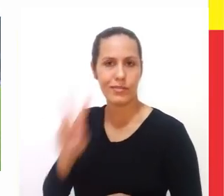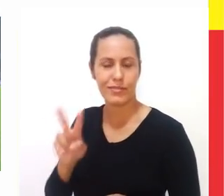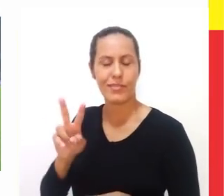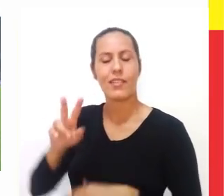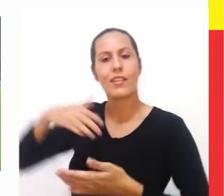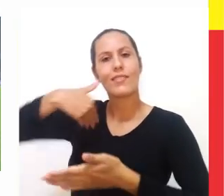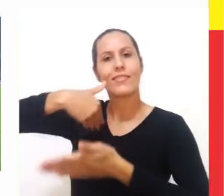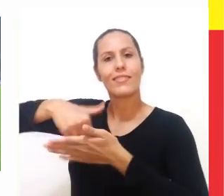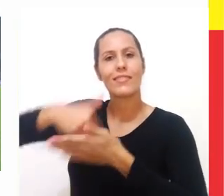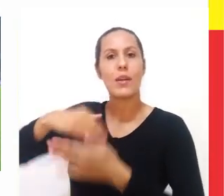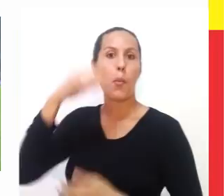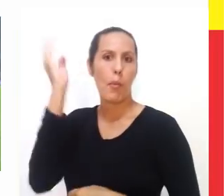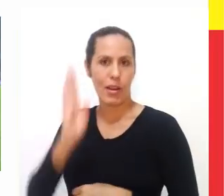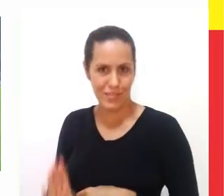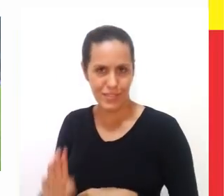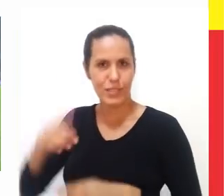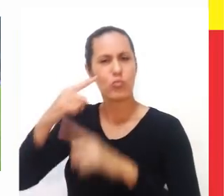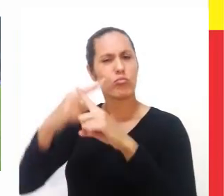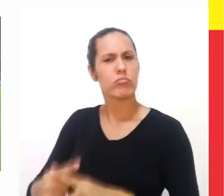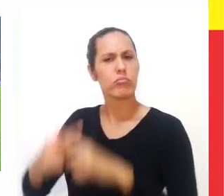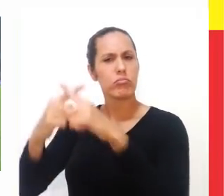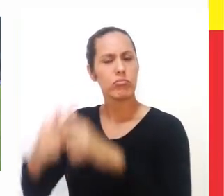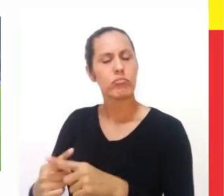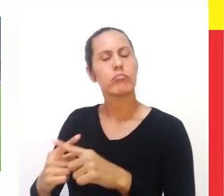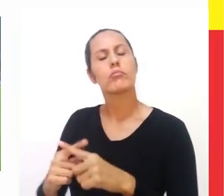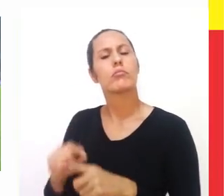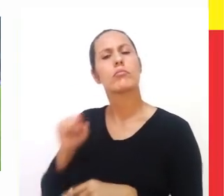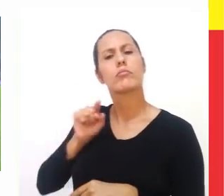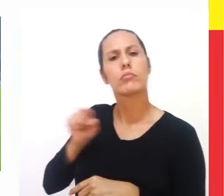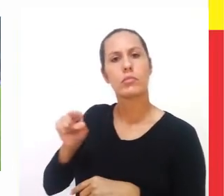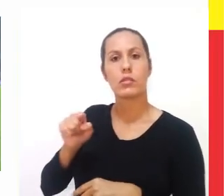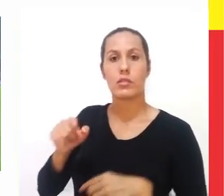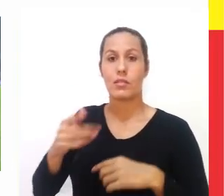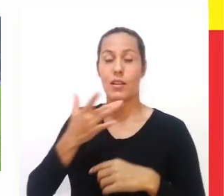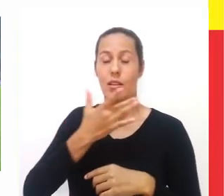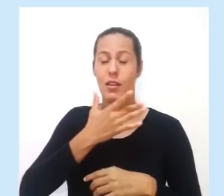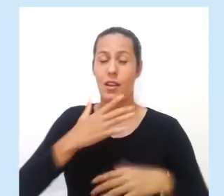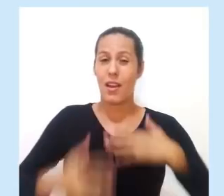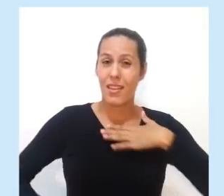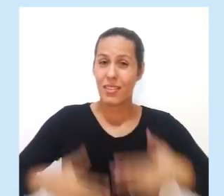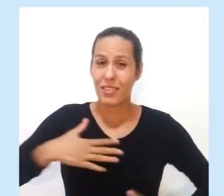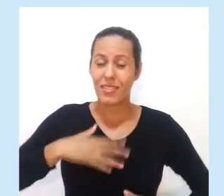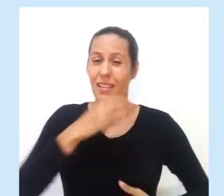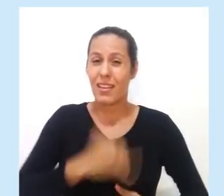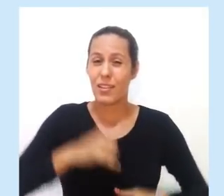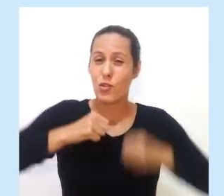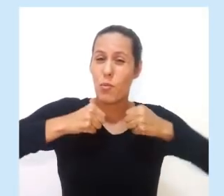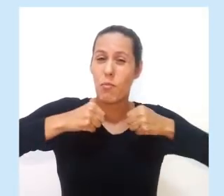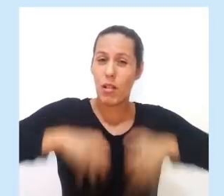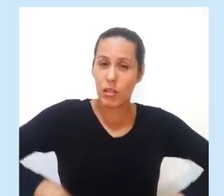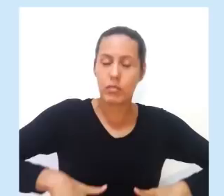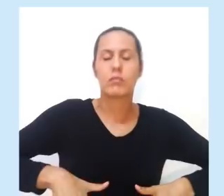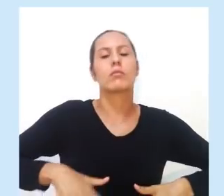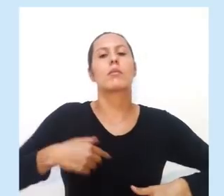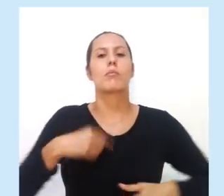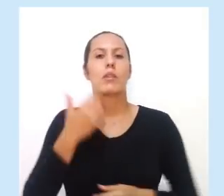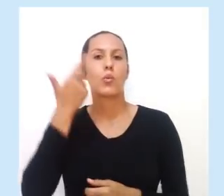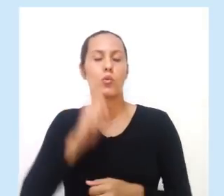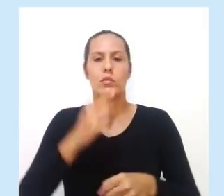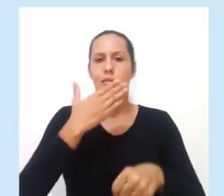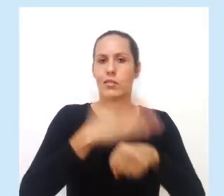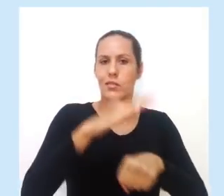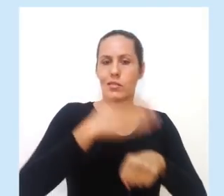o Brasil, né, jogando um jogo, time de futebol. Então, gasta-se muita energia para poder se